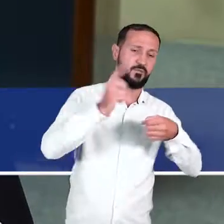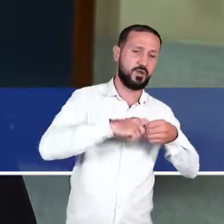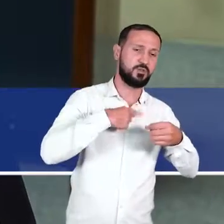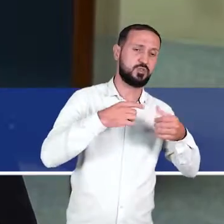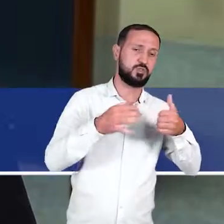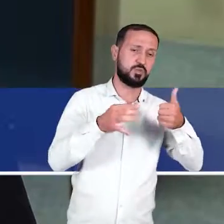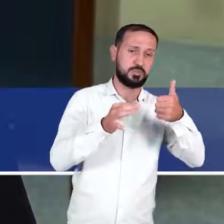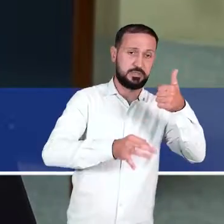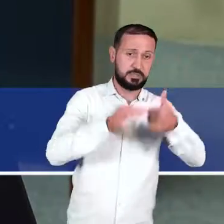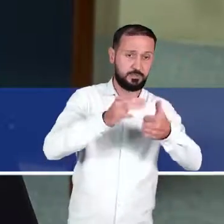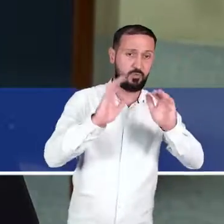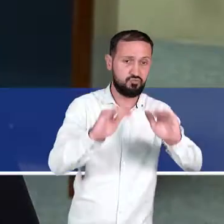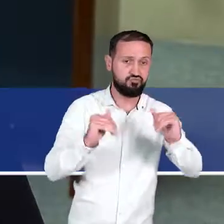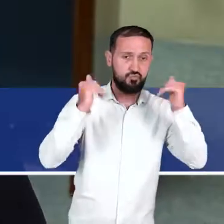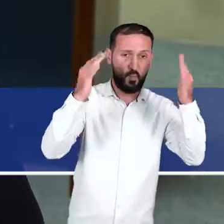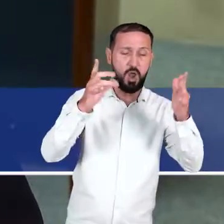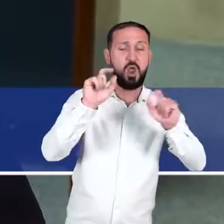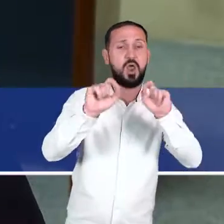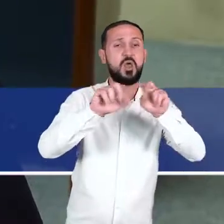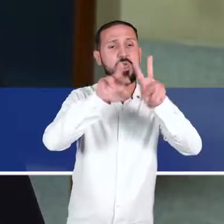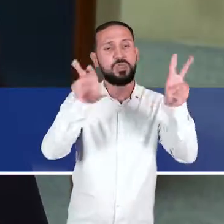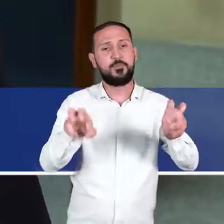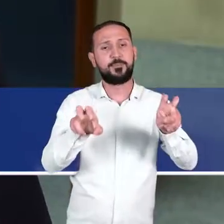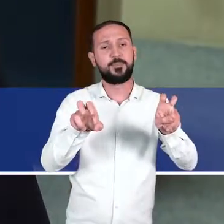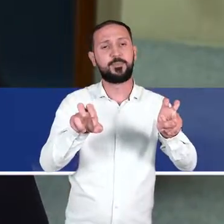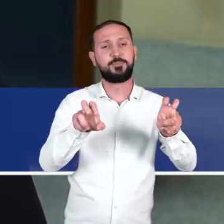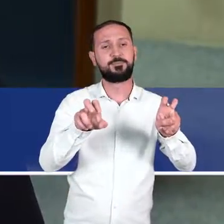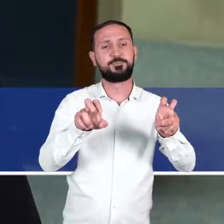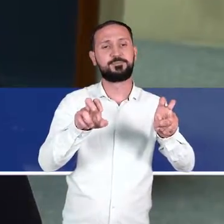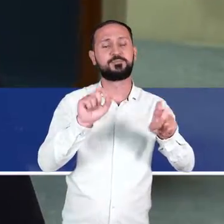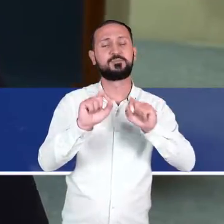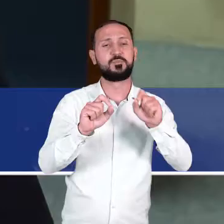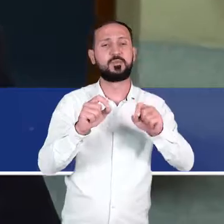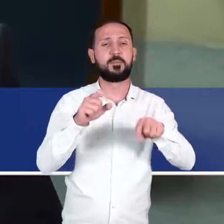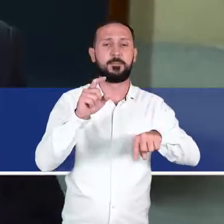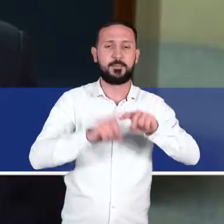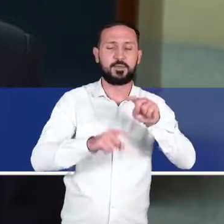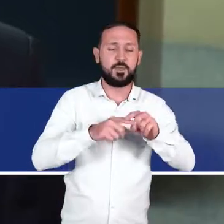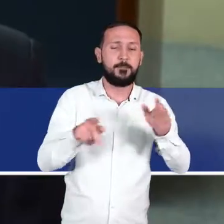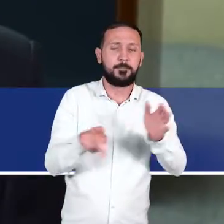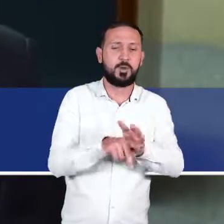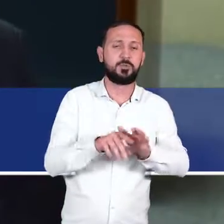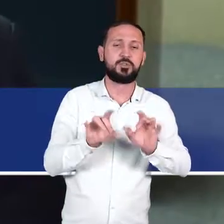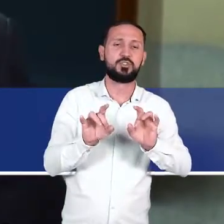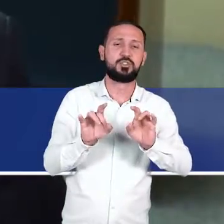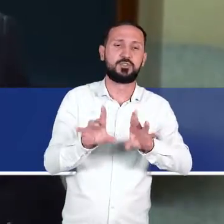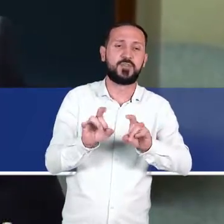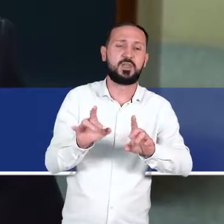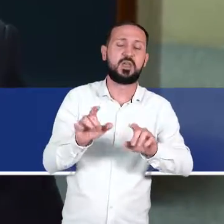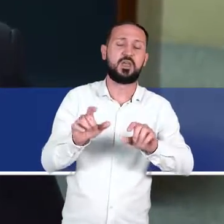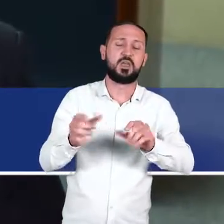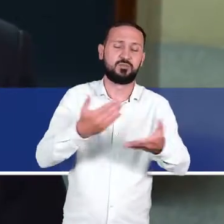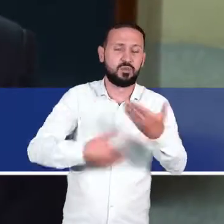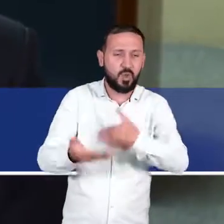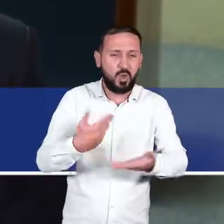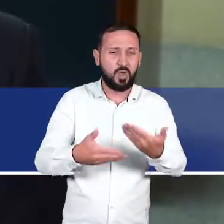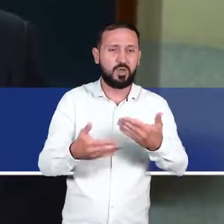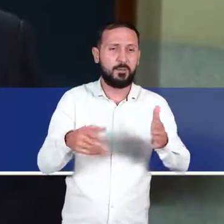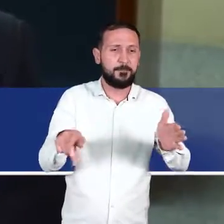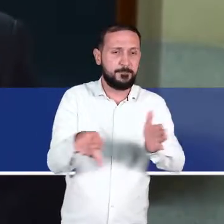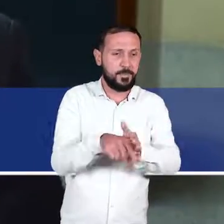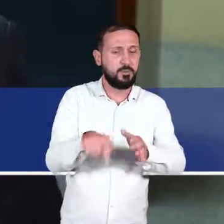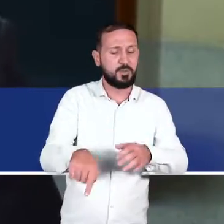reiteradas dos tribunais superiores, que se trata, assim, de matéria consumerista, ou coisa que é de